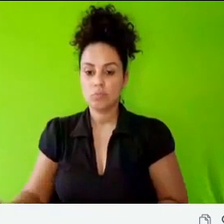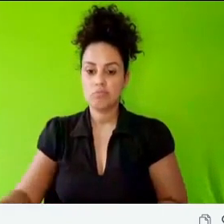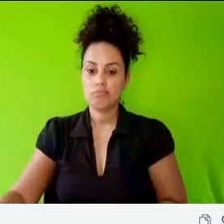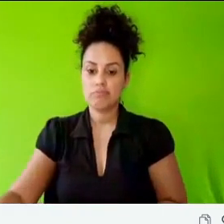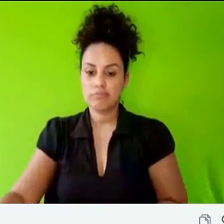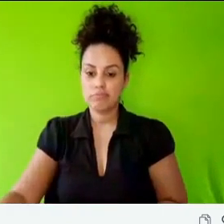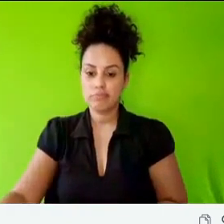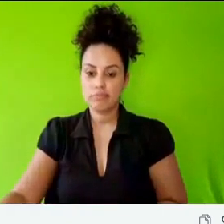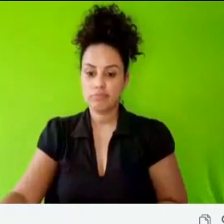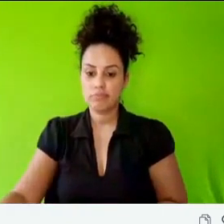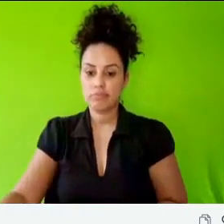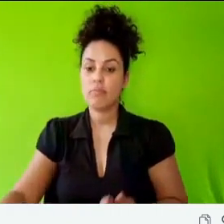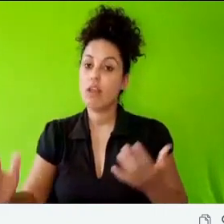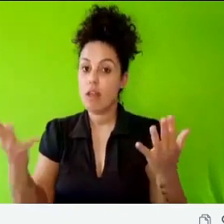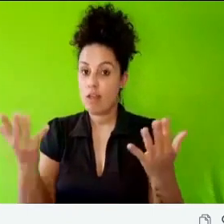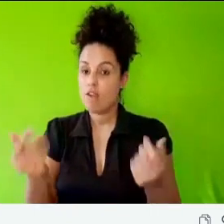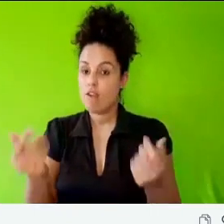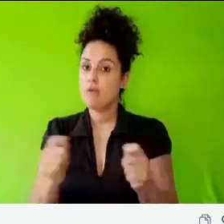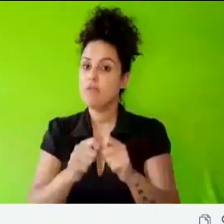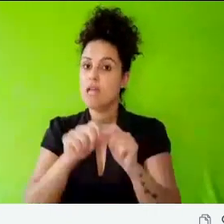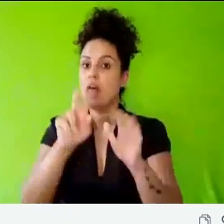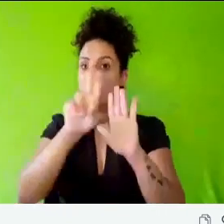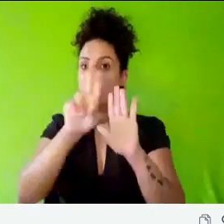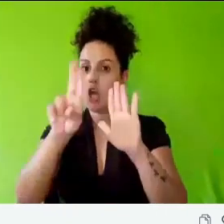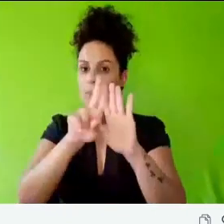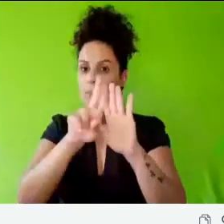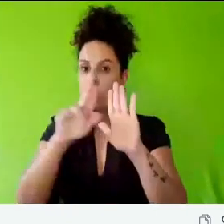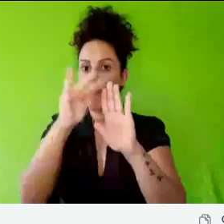Vamos gerar a lista.